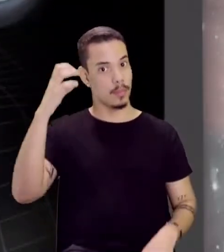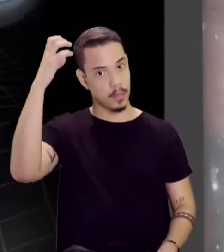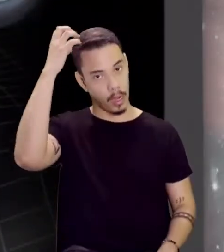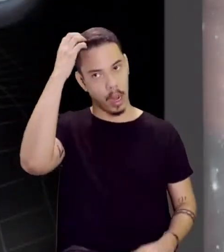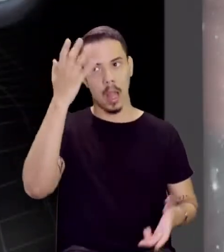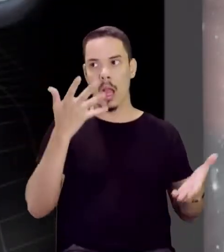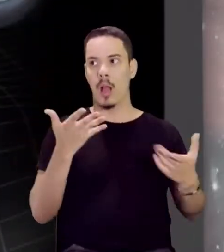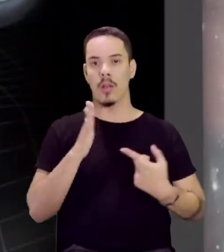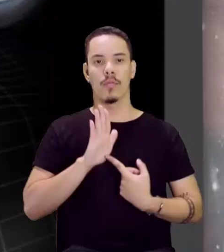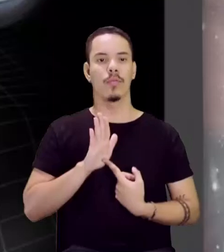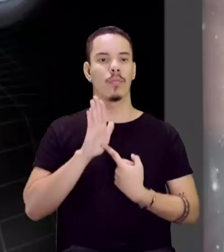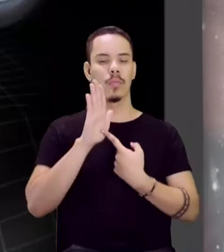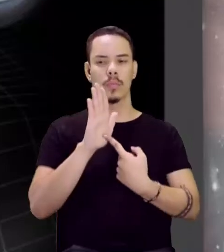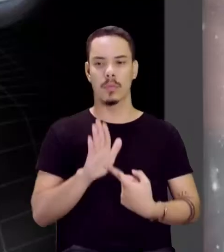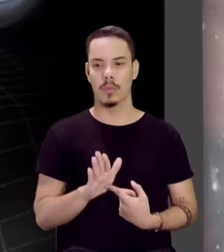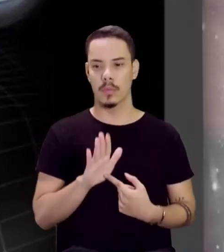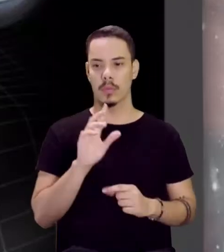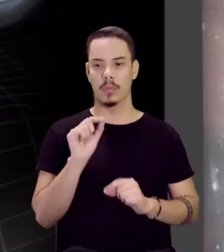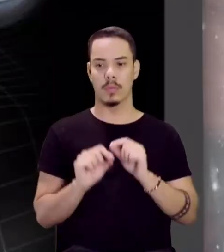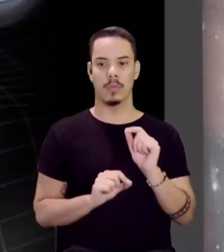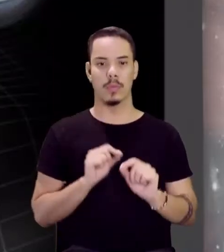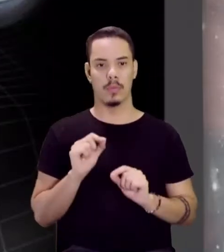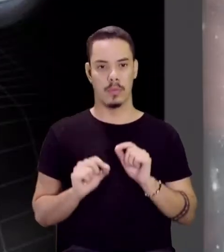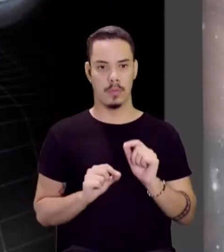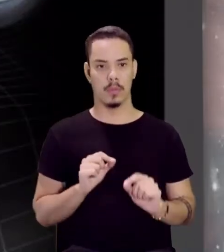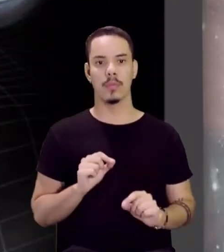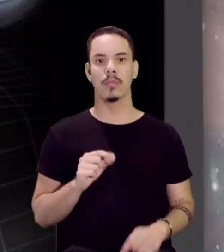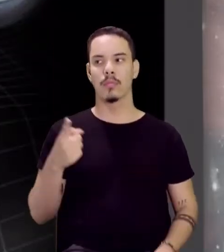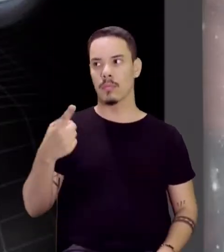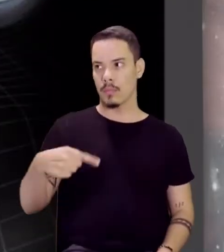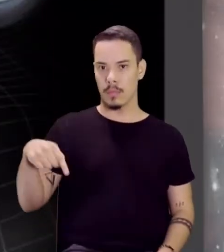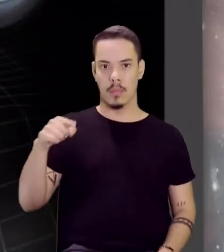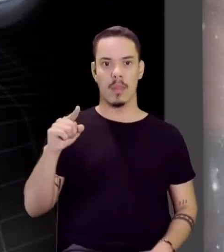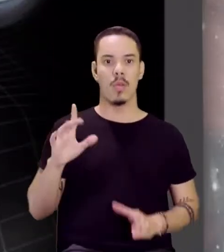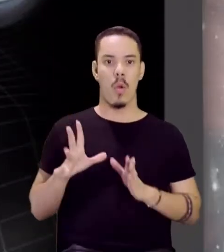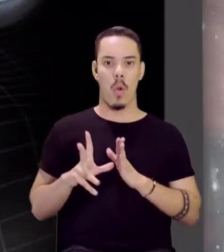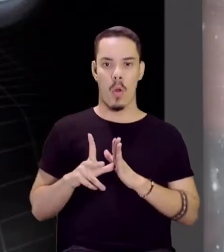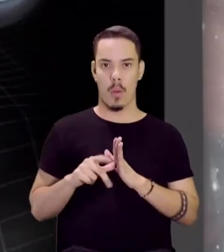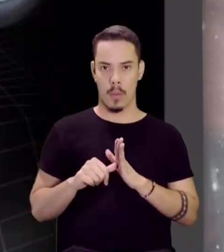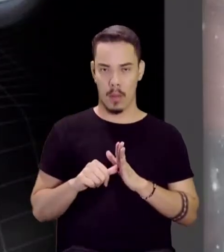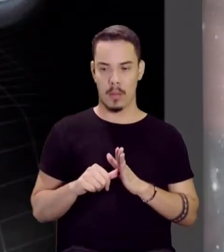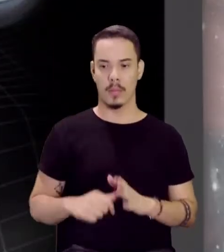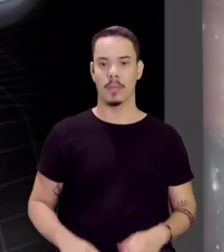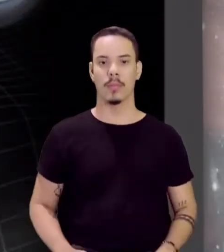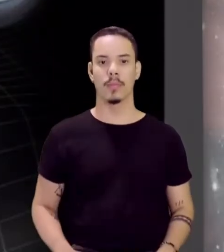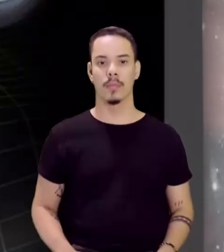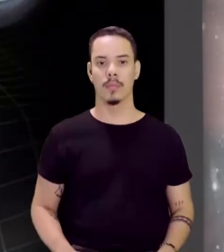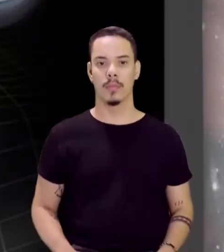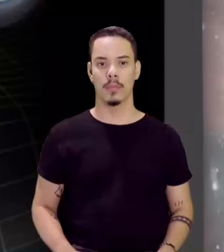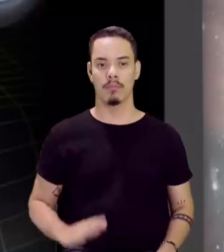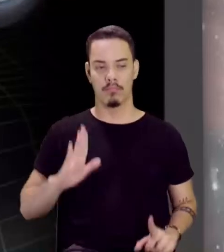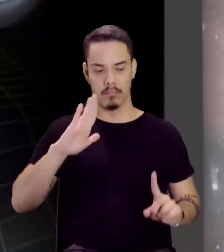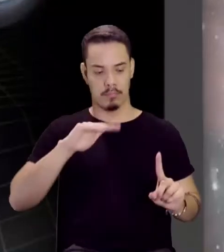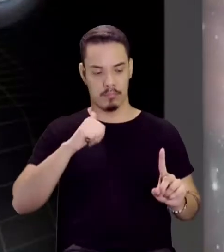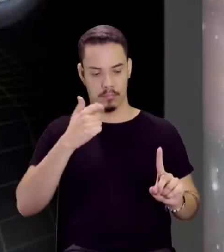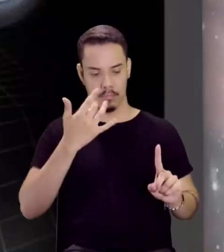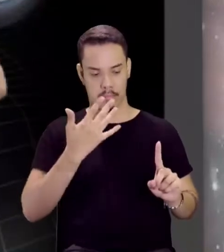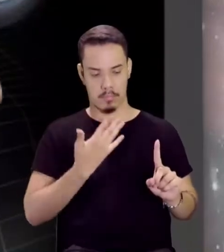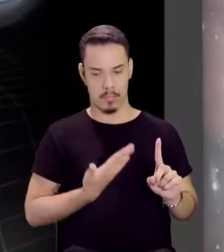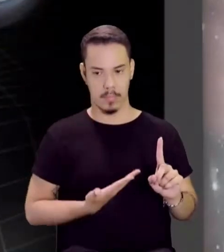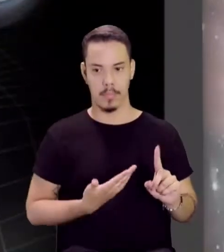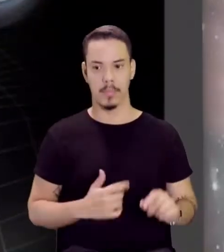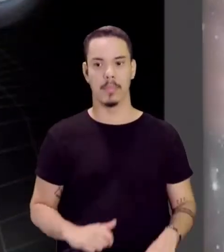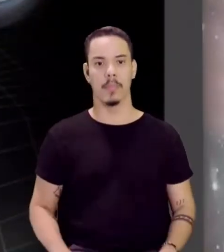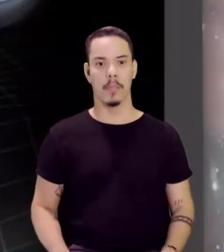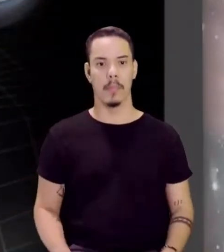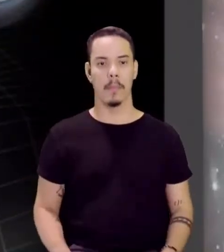vou mostrar para o senhor que os ouríveis estão roubando do senhor, né? Vossa Alteza, né? Vossa Alteza. Aí ele